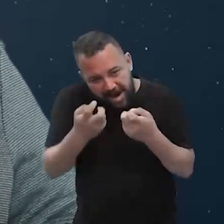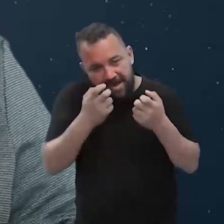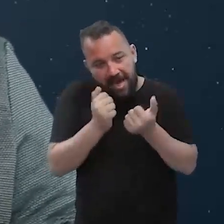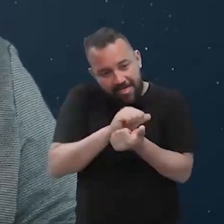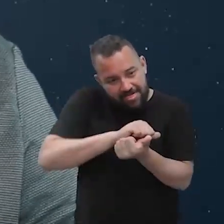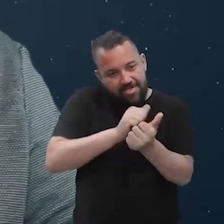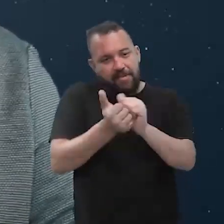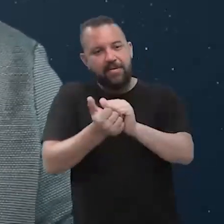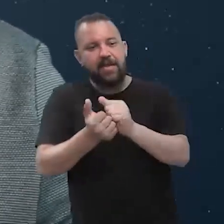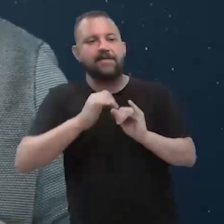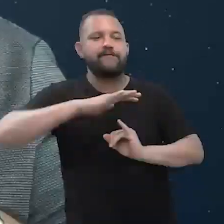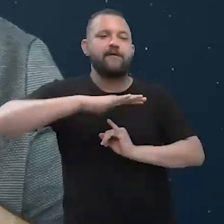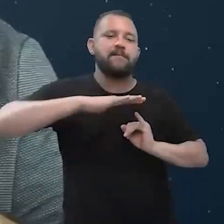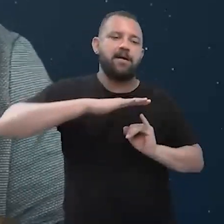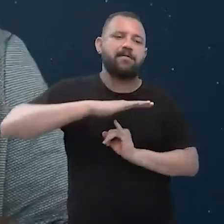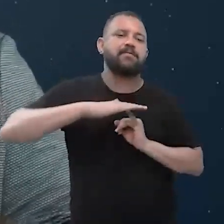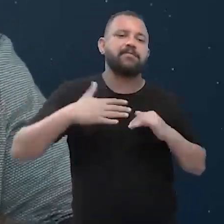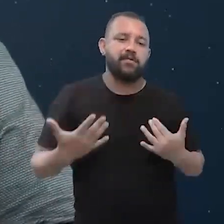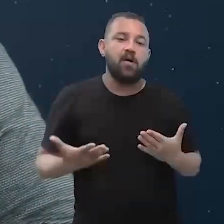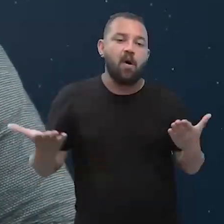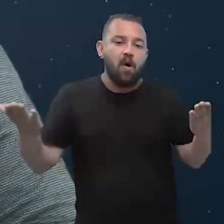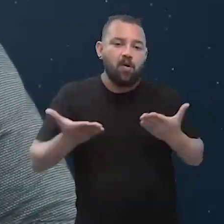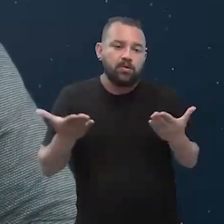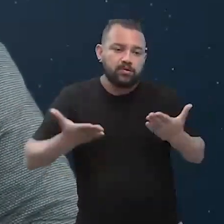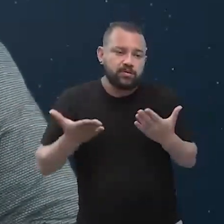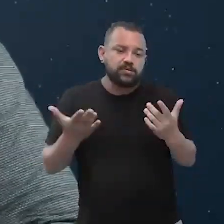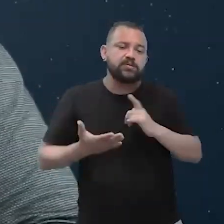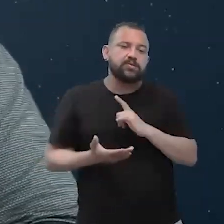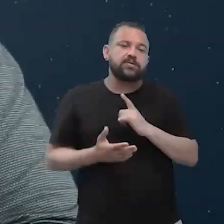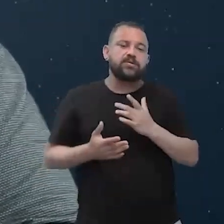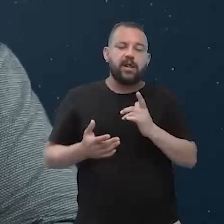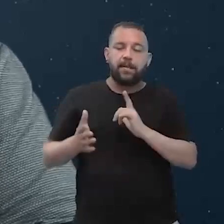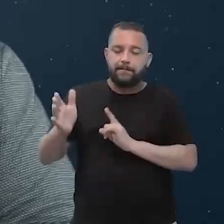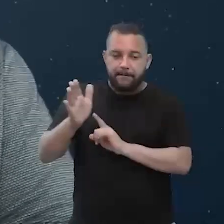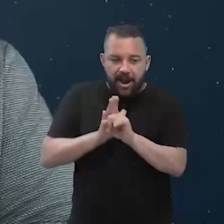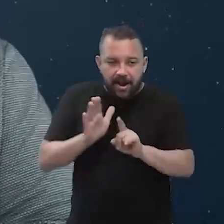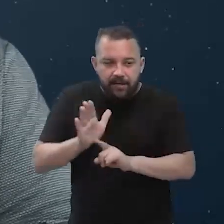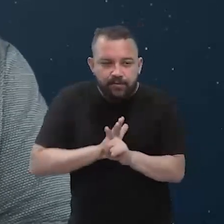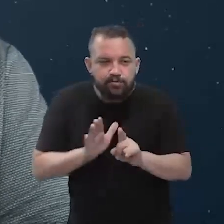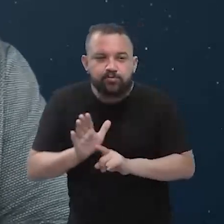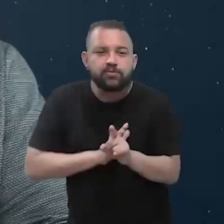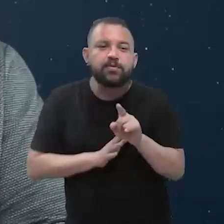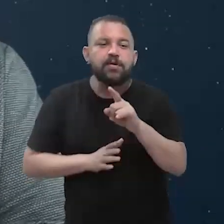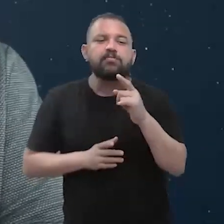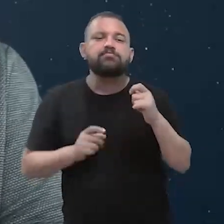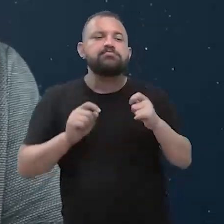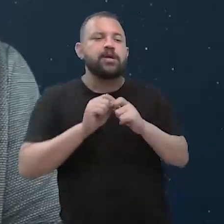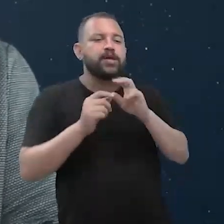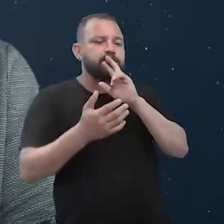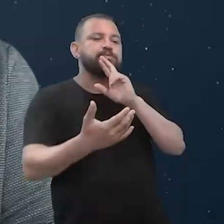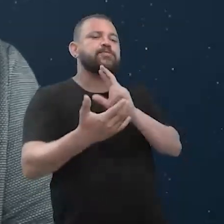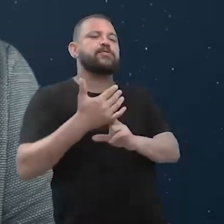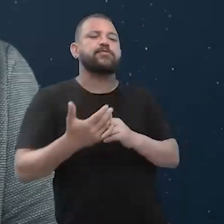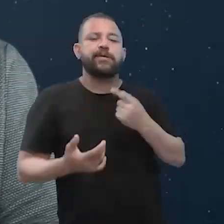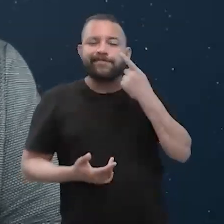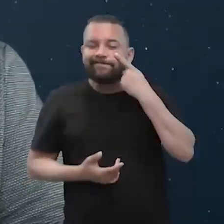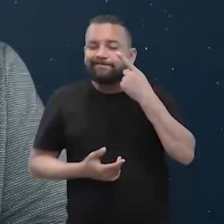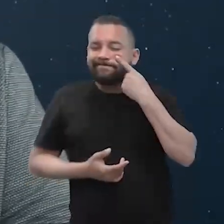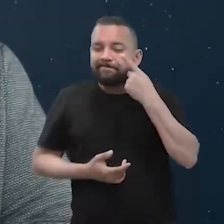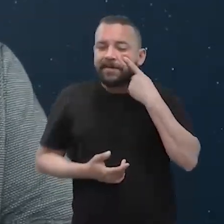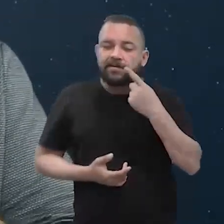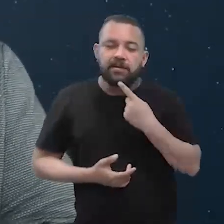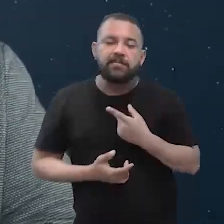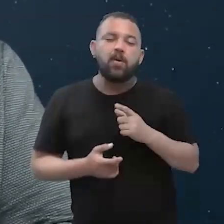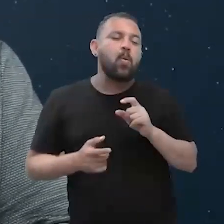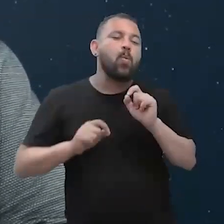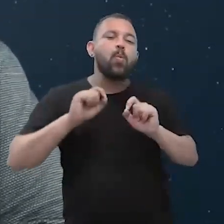informal. Hoje trouxe questões para a gente colocar em prática e observar exatamente o que a banca vai cobrar